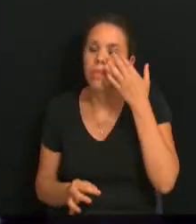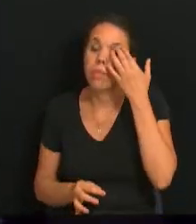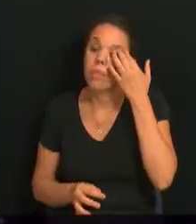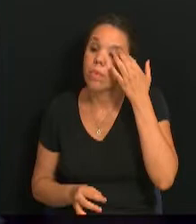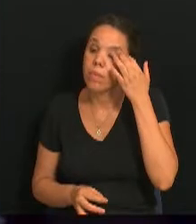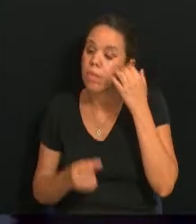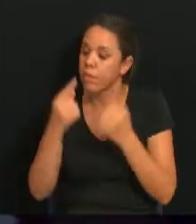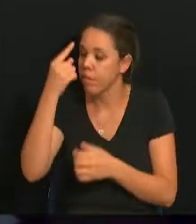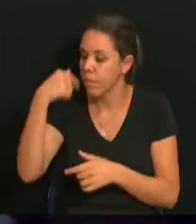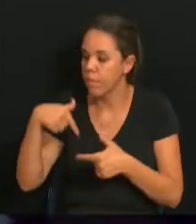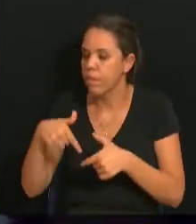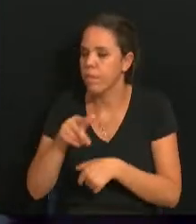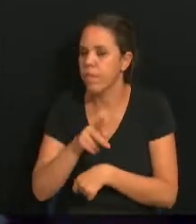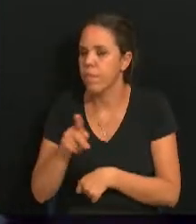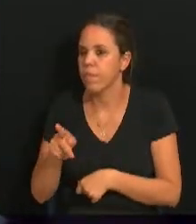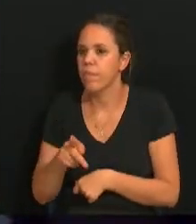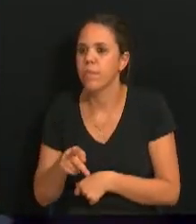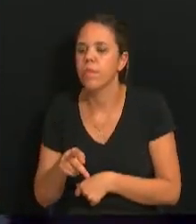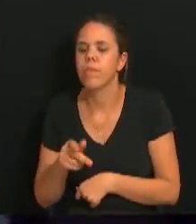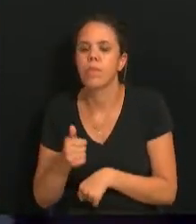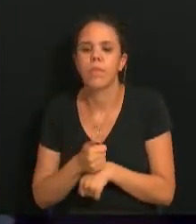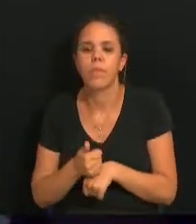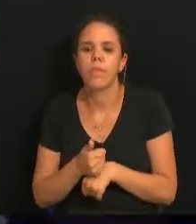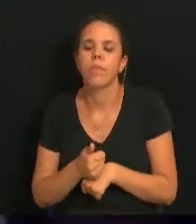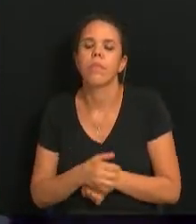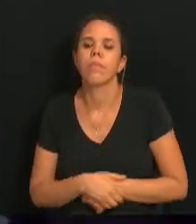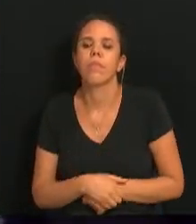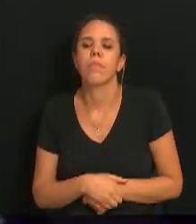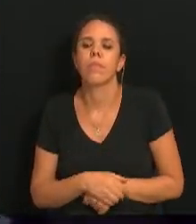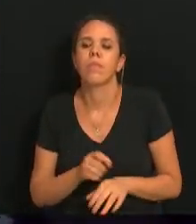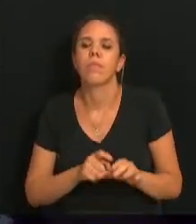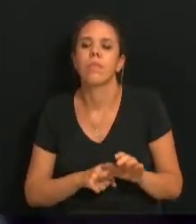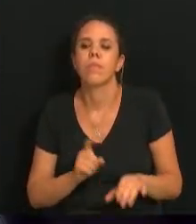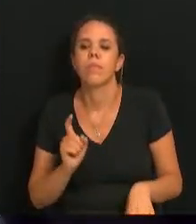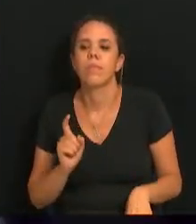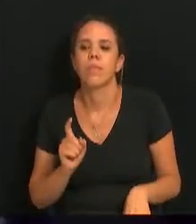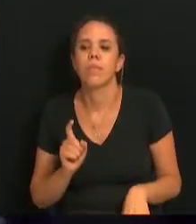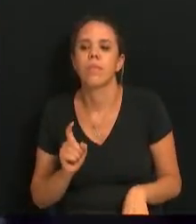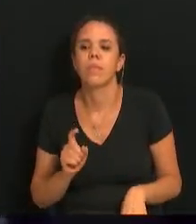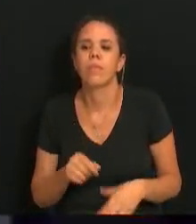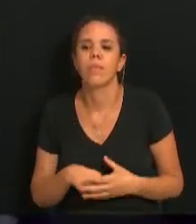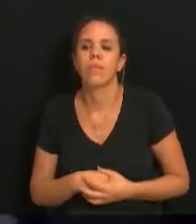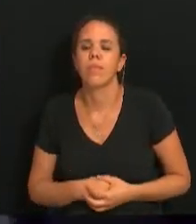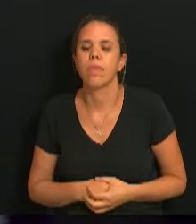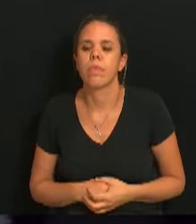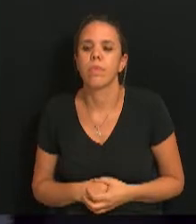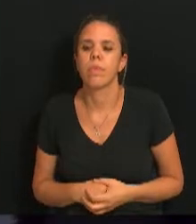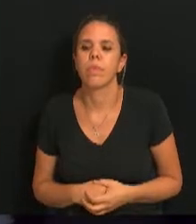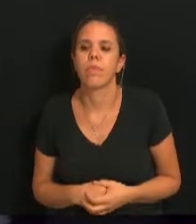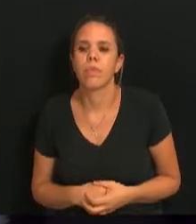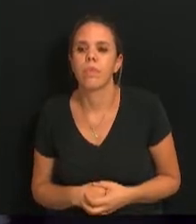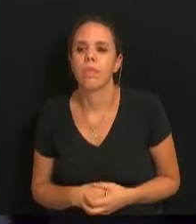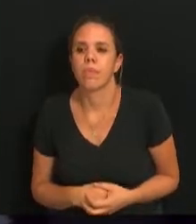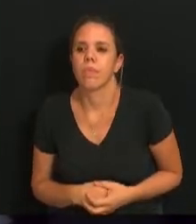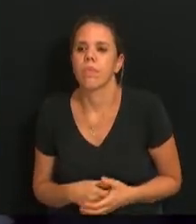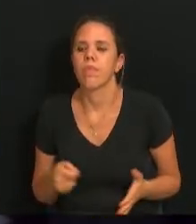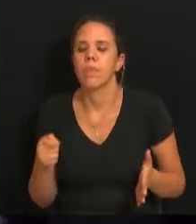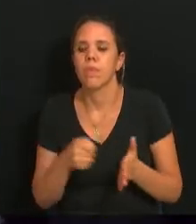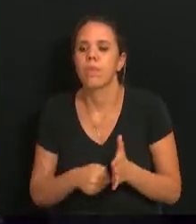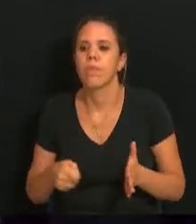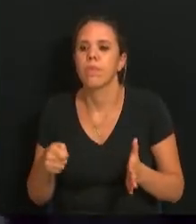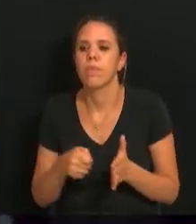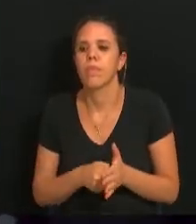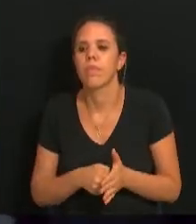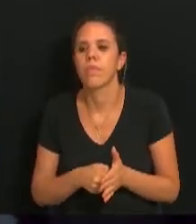do trabalho docente. Esse profissional, então, autônomo, inserido nas lutas e na experiência